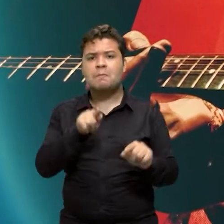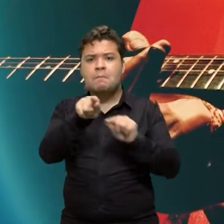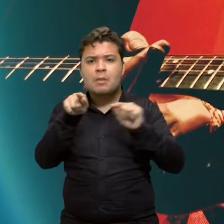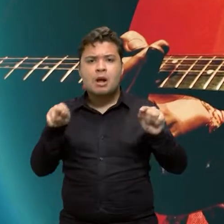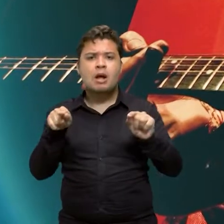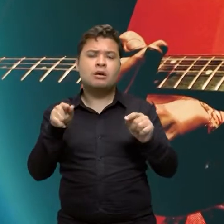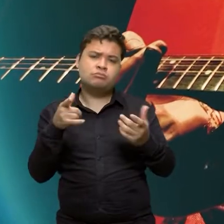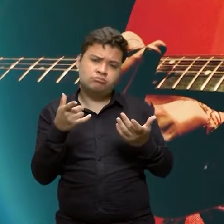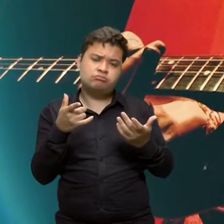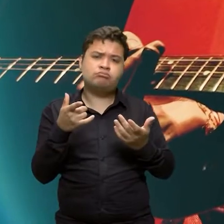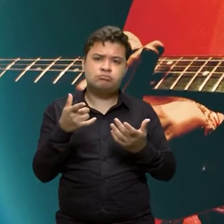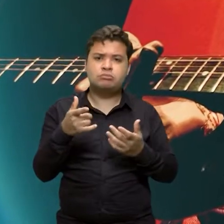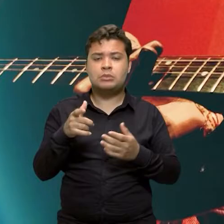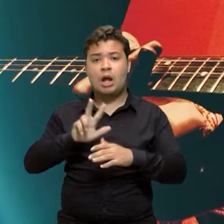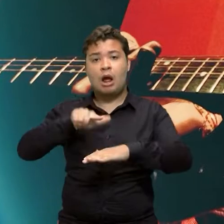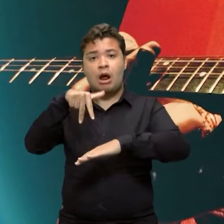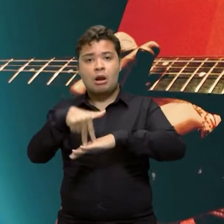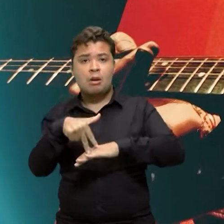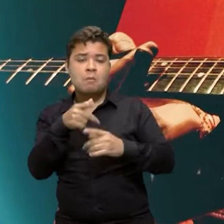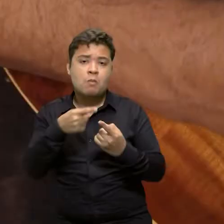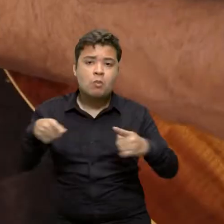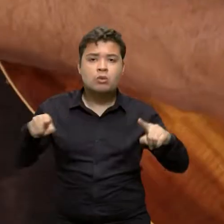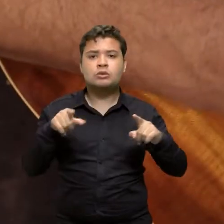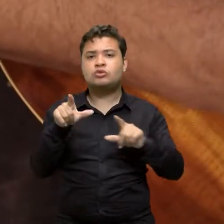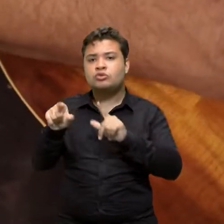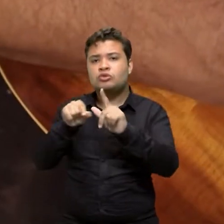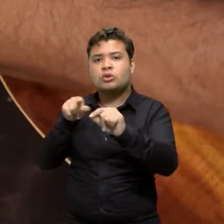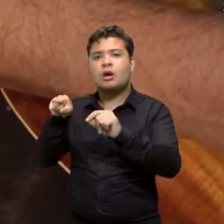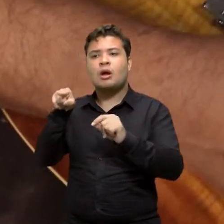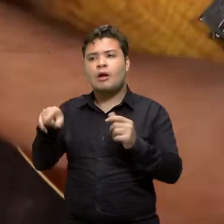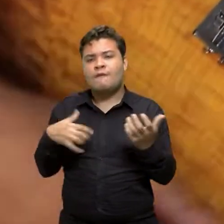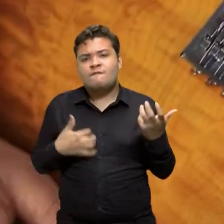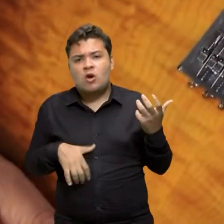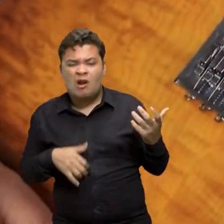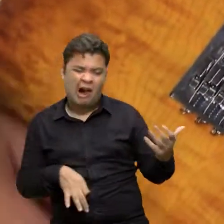escolhem instrumentos como violões e guitarras feitos de